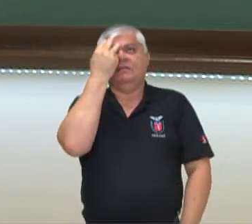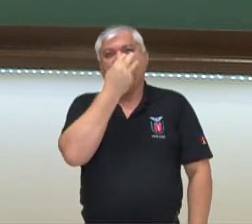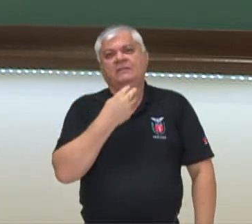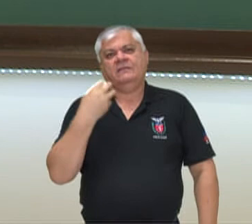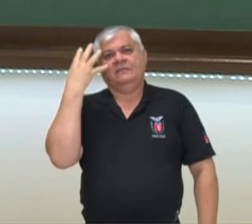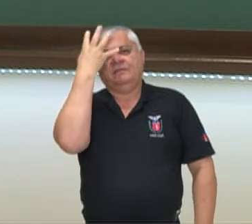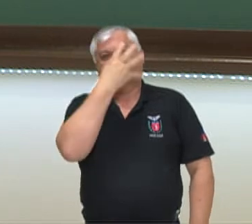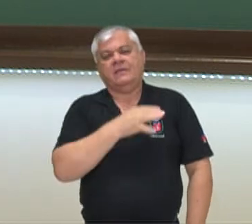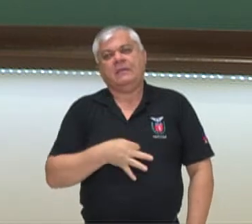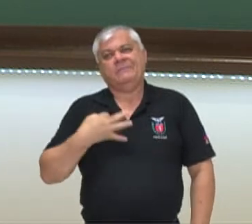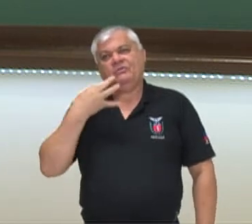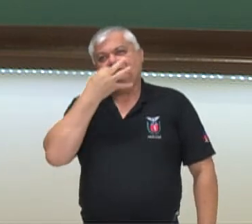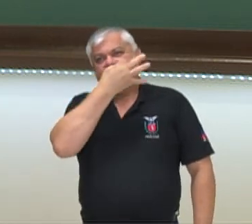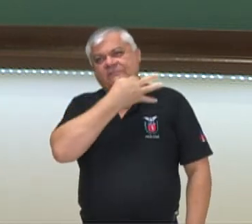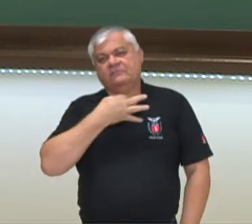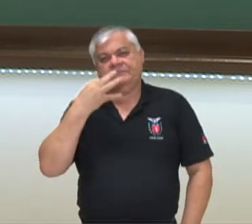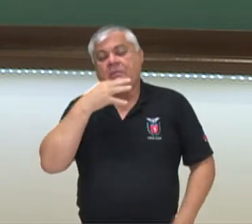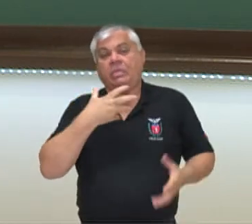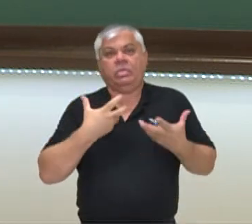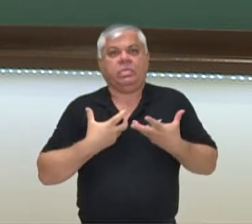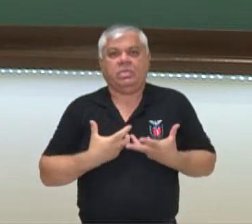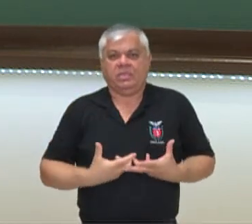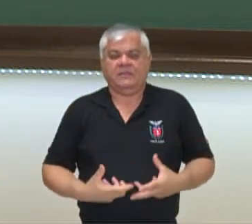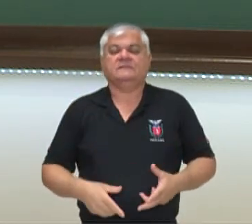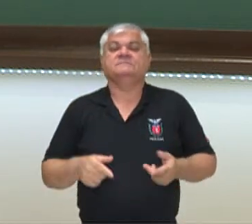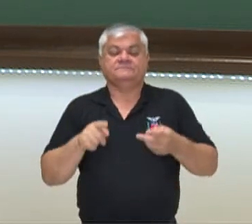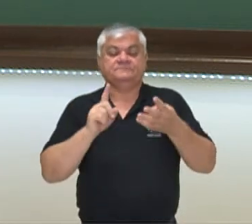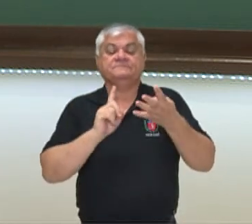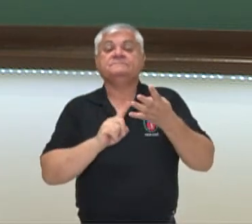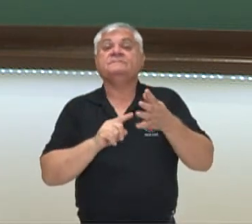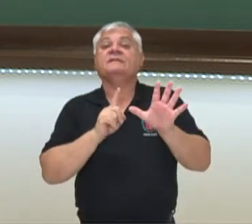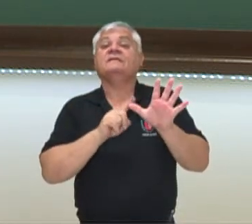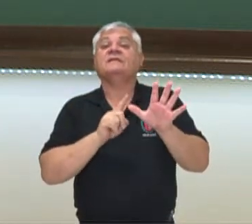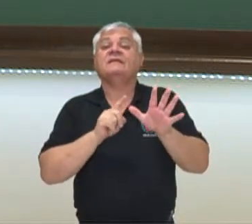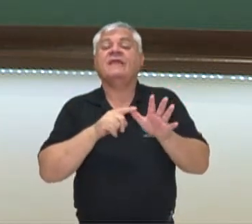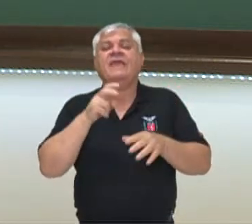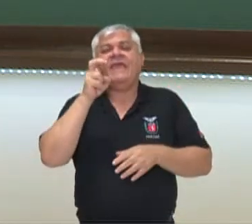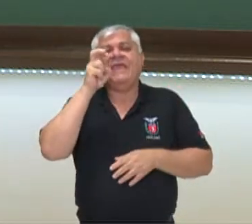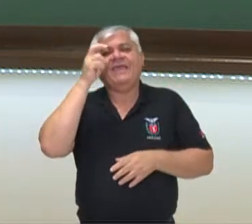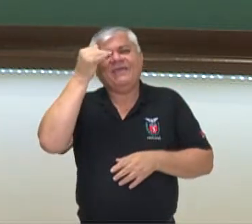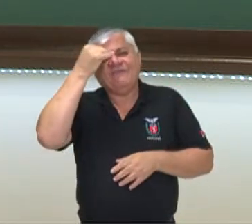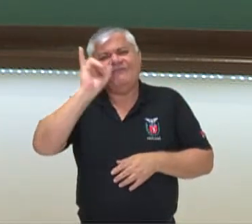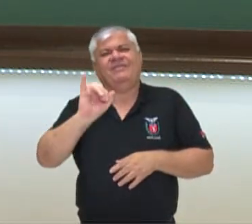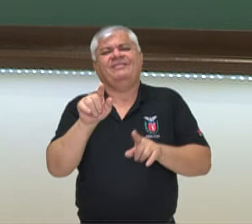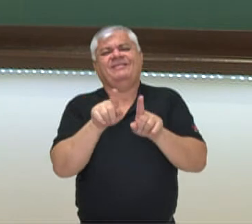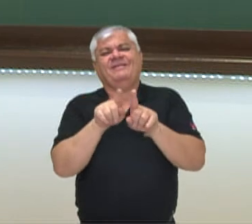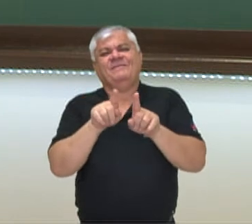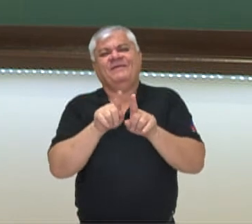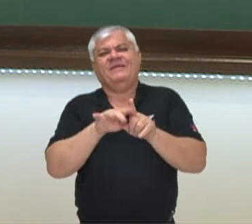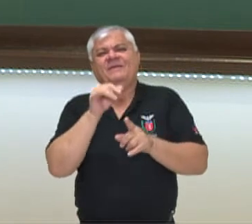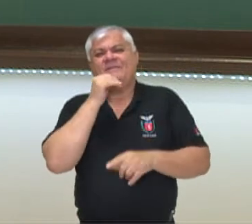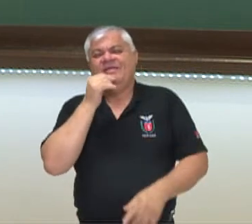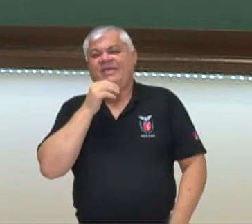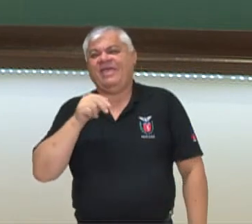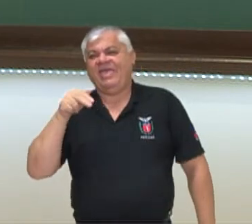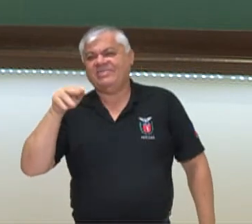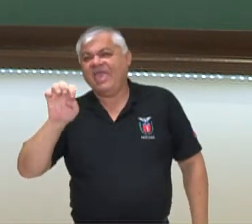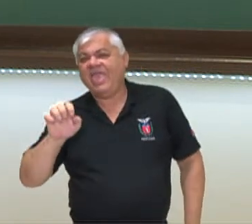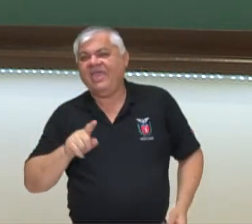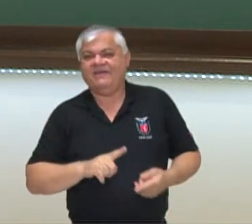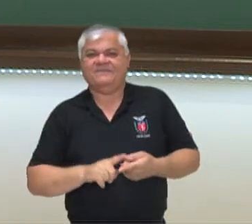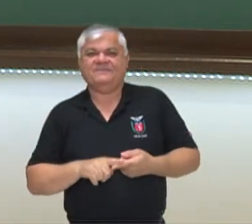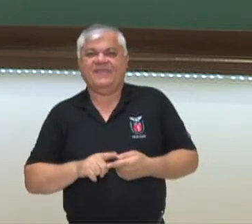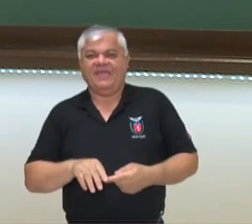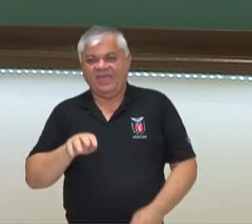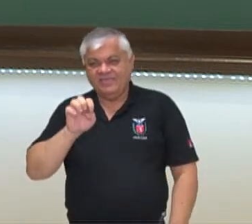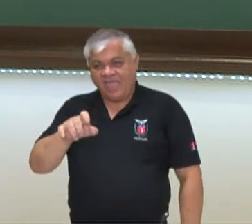acabava se tornando um pouco cansativo, né? E evite vícios de linguagem, tipo assim, né? E aí, né? Então esses vícios